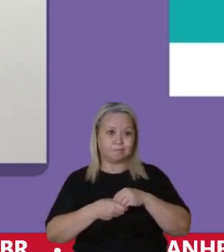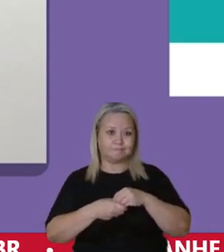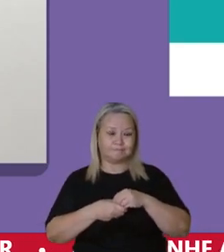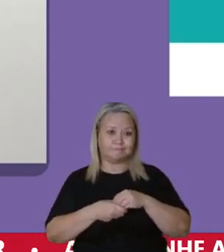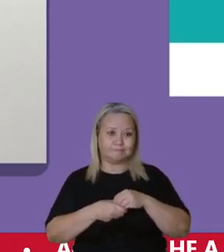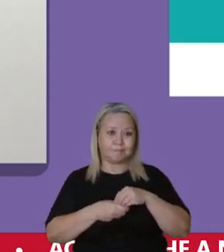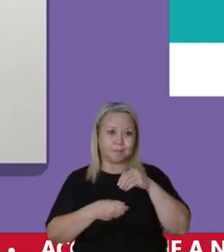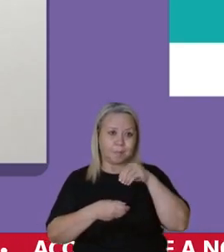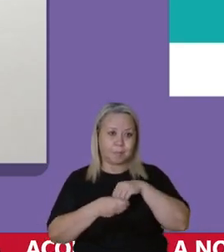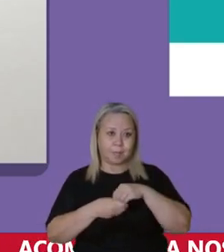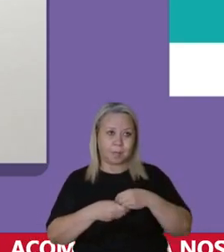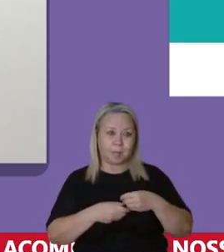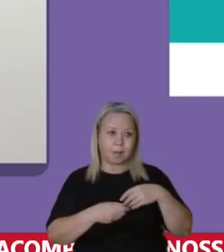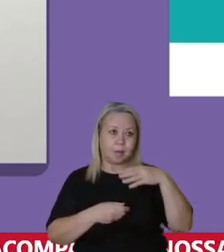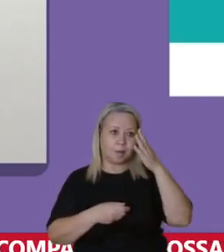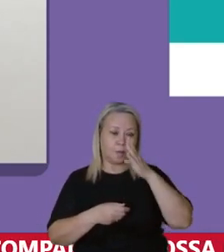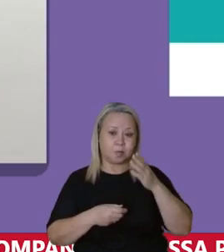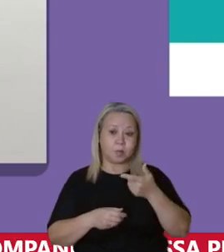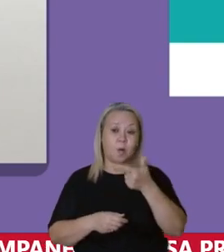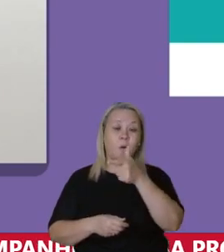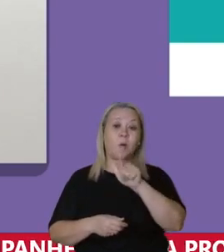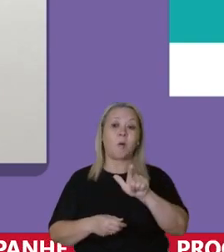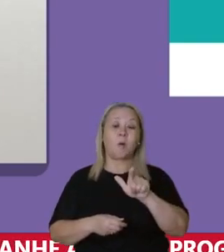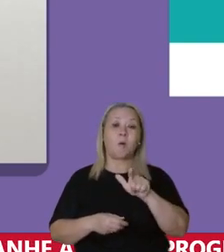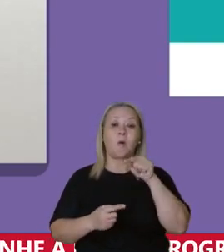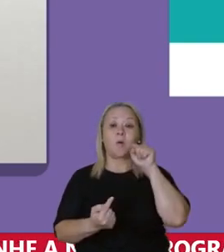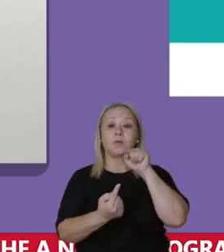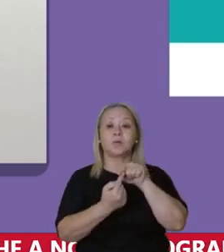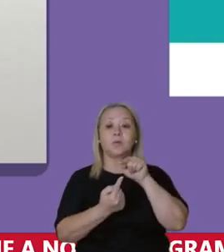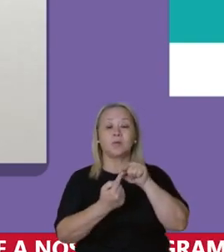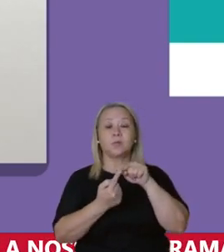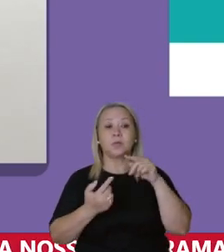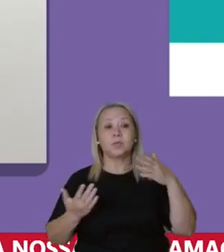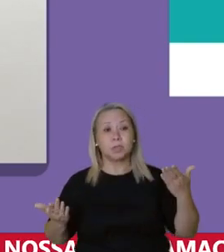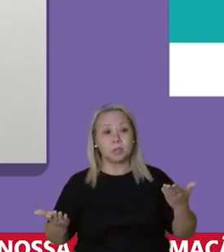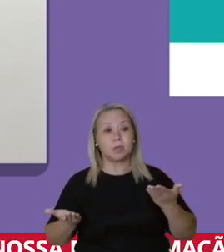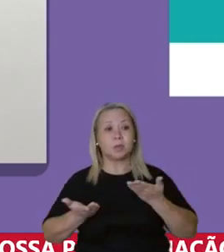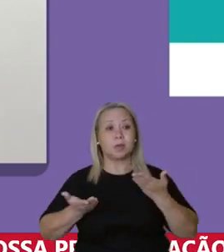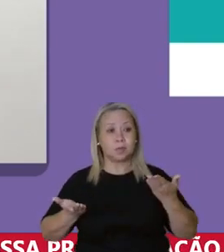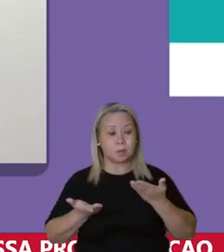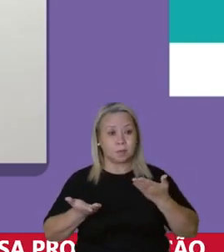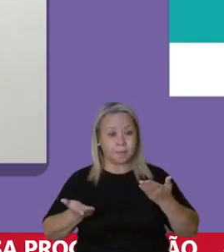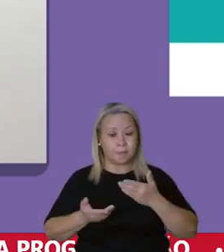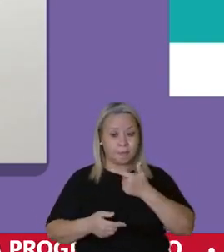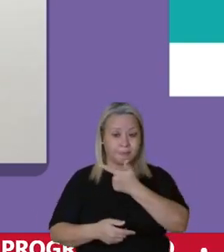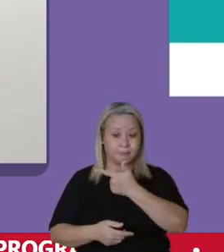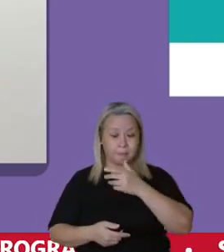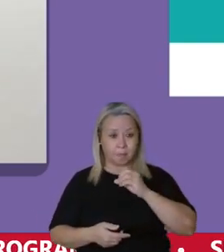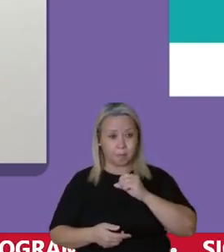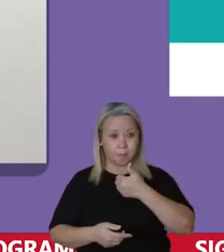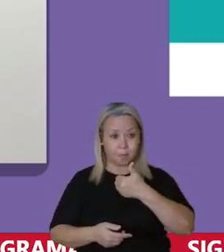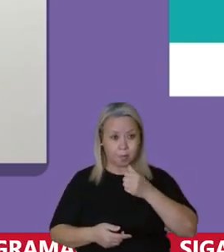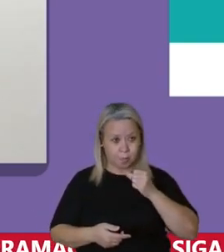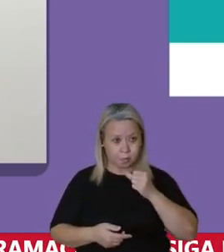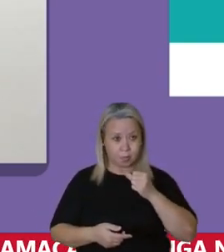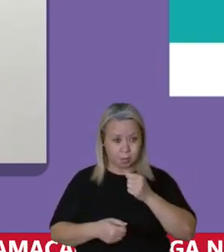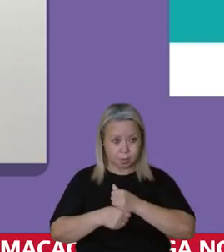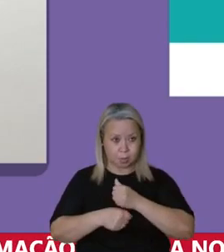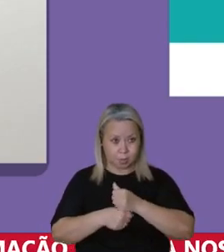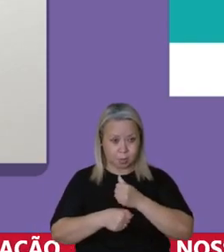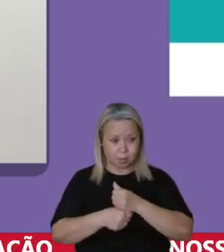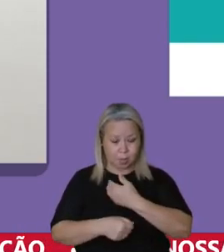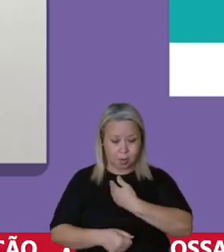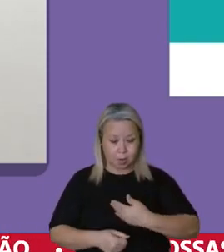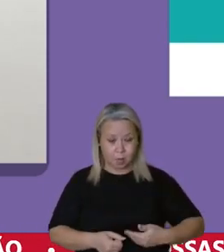para outras finalidades. E recentemente, em 2016, no